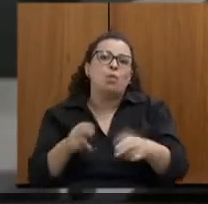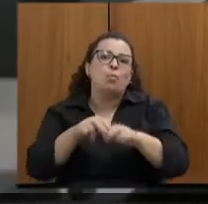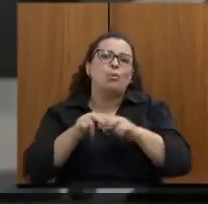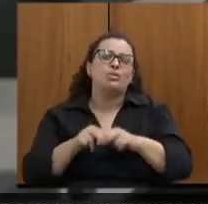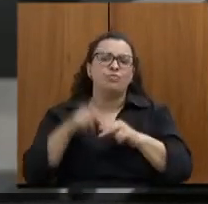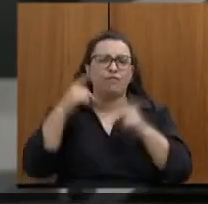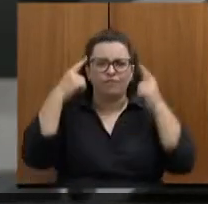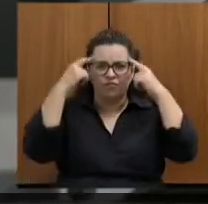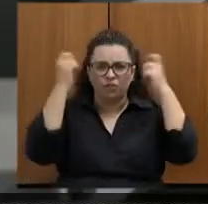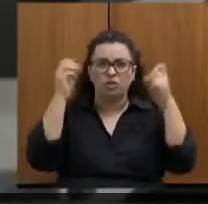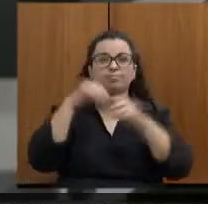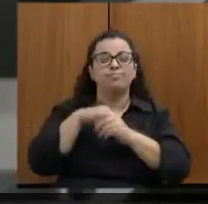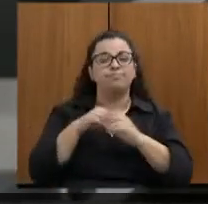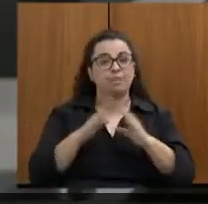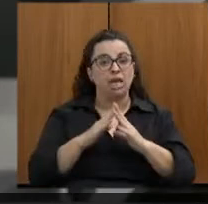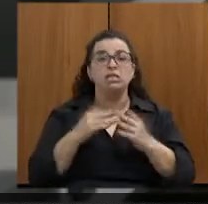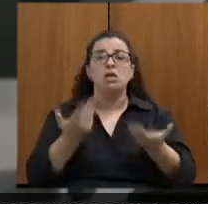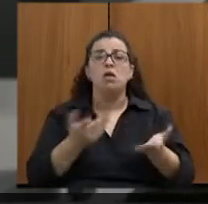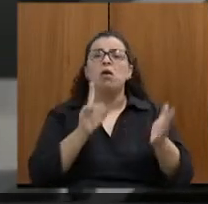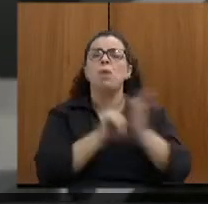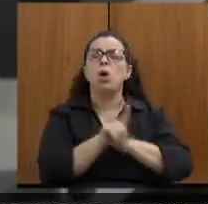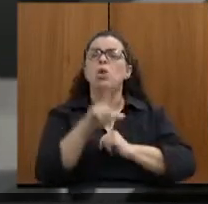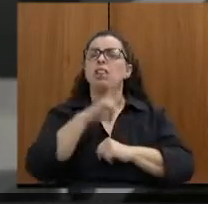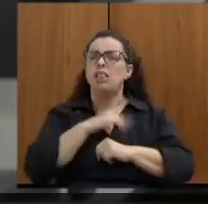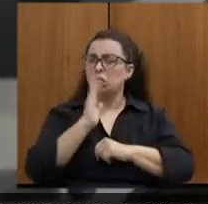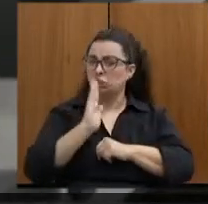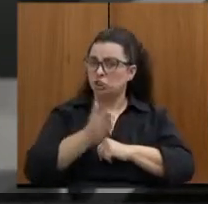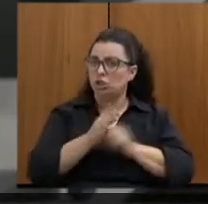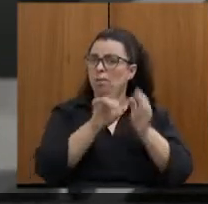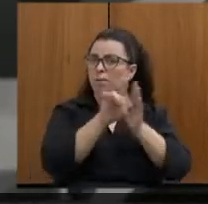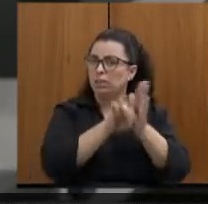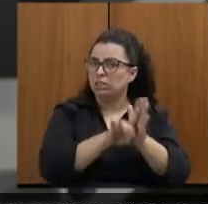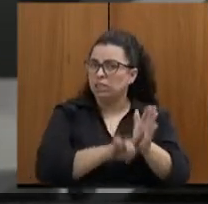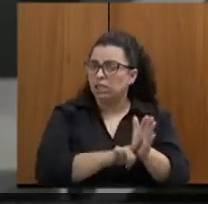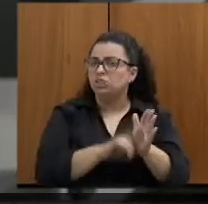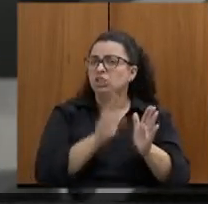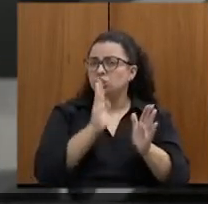gente propôs isso para que o Estado possa também cuidar